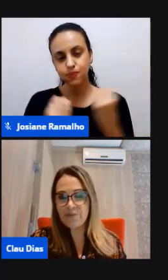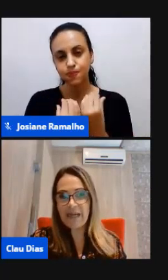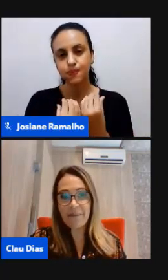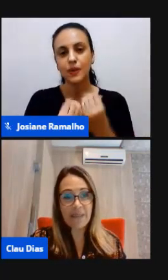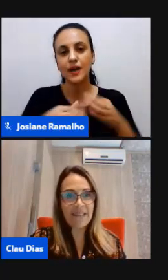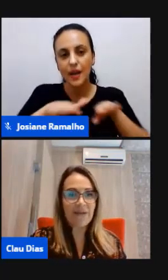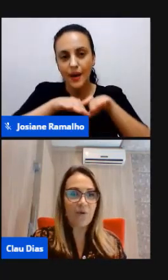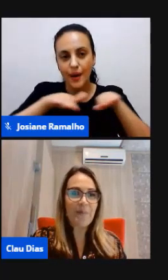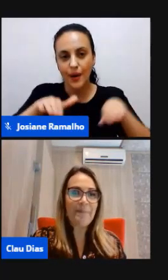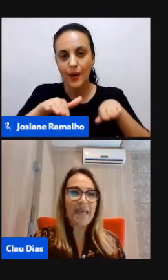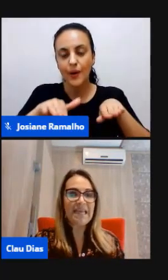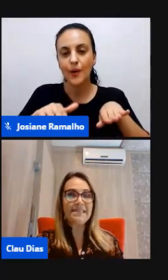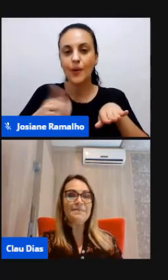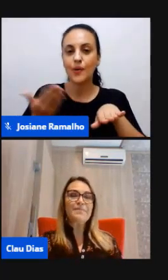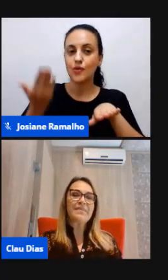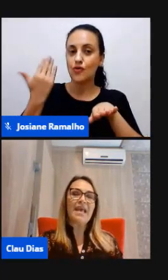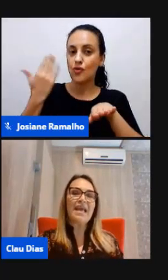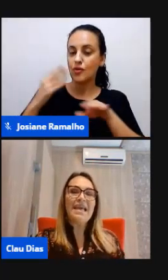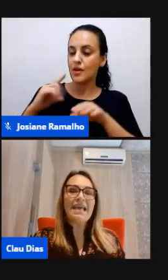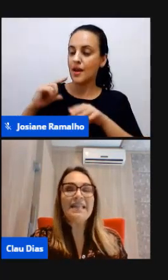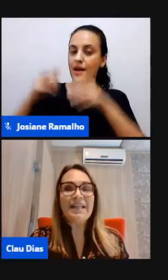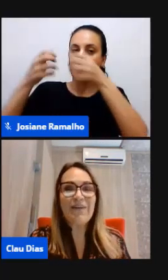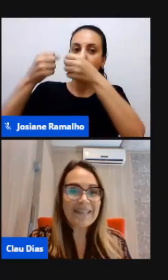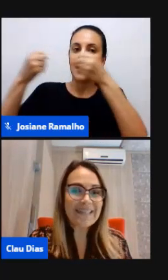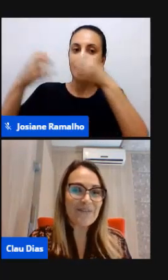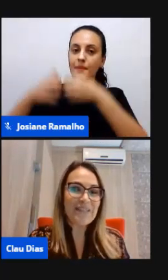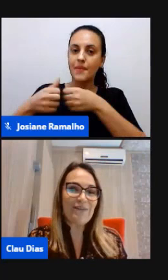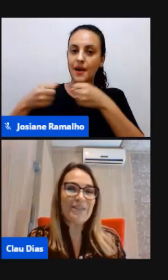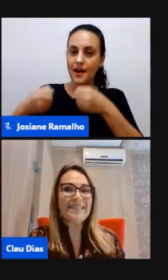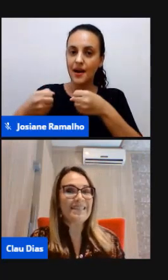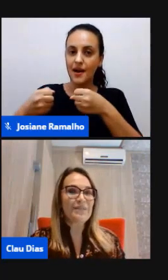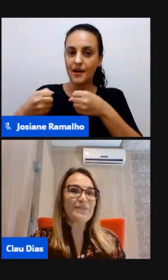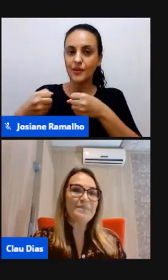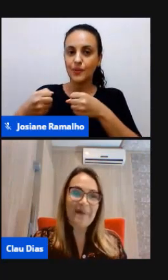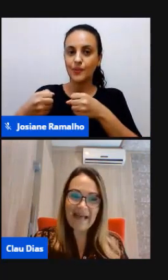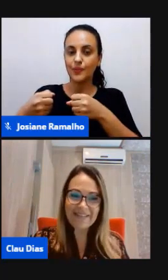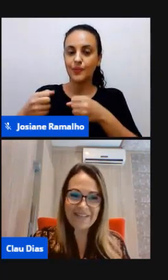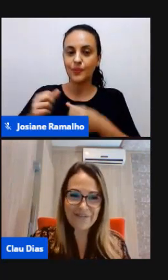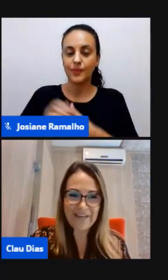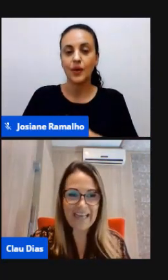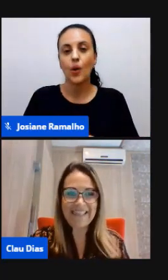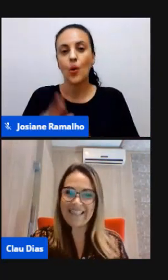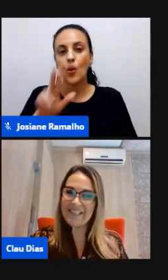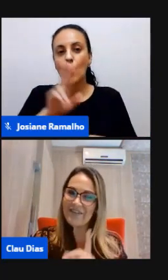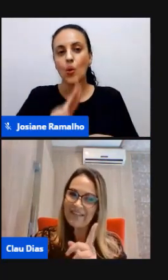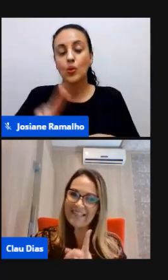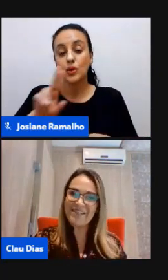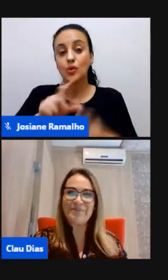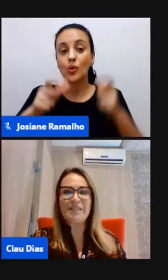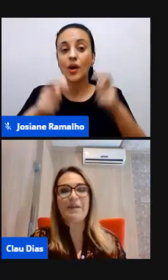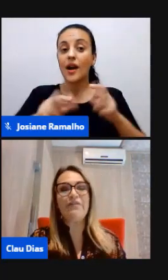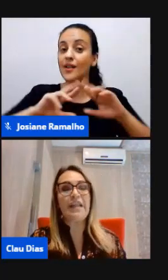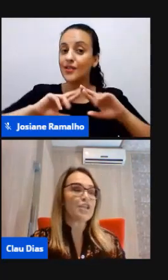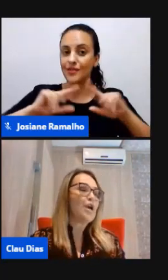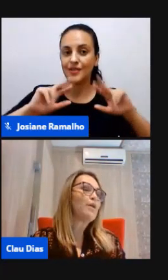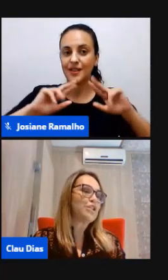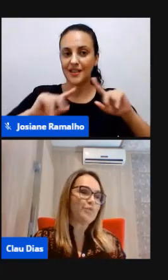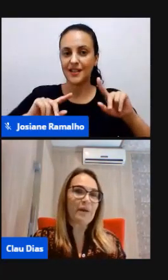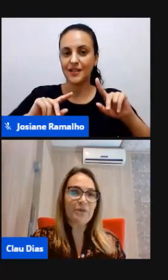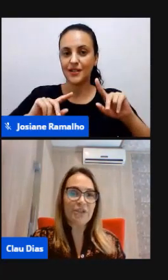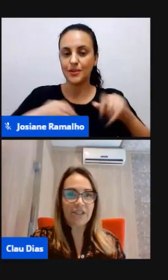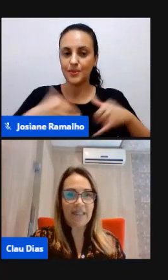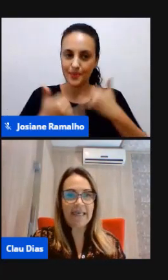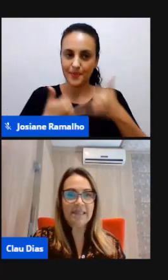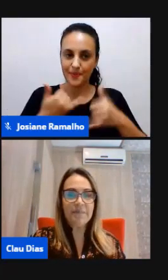uma criança que fez uma cabaninha com uma mesa, né? Então elas estão já utilizando um espaço diferente, e a gente vai falar disso mais para frente.